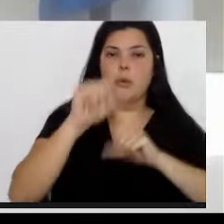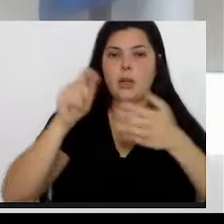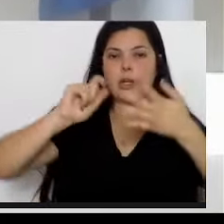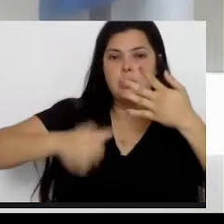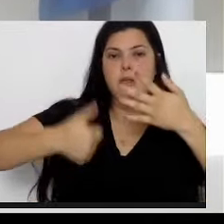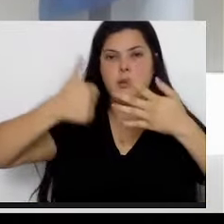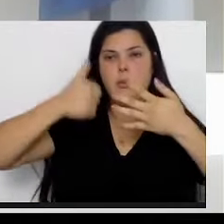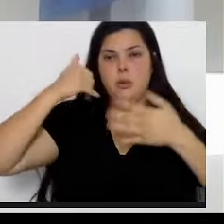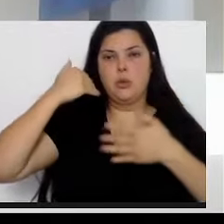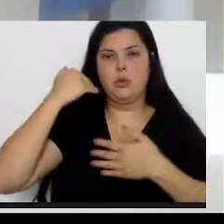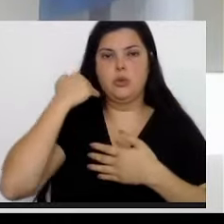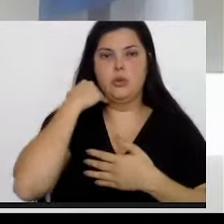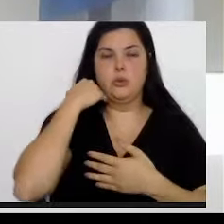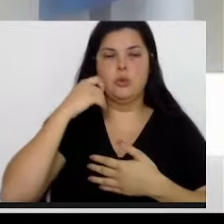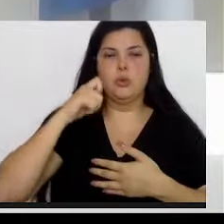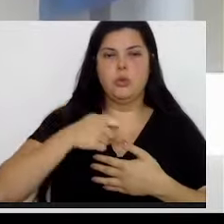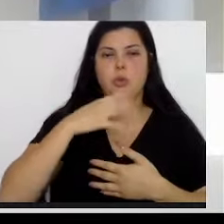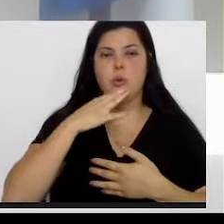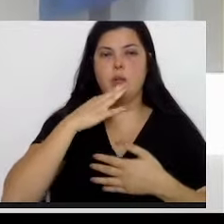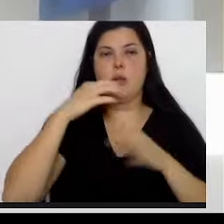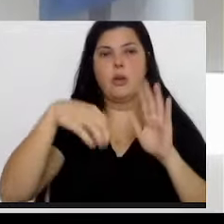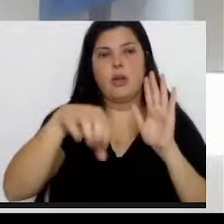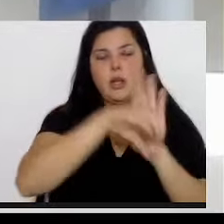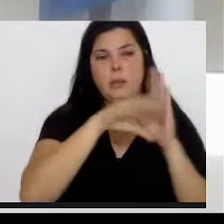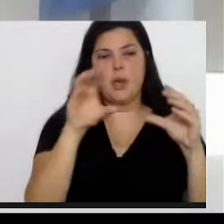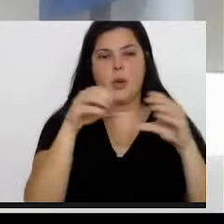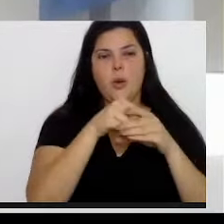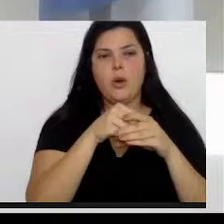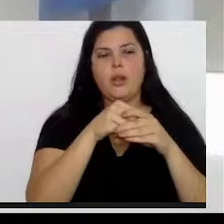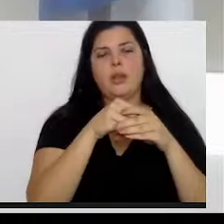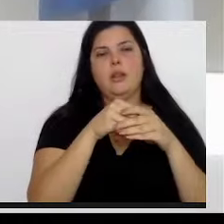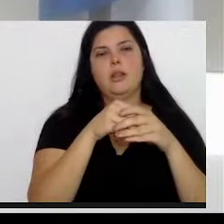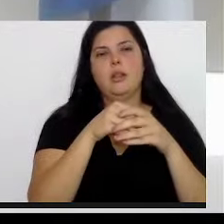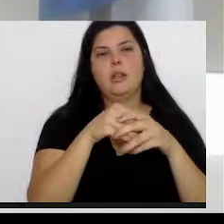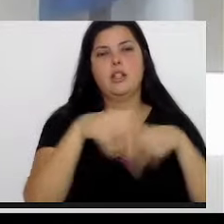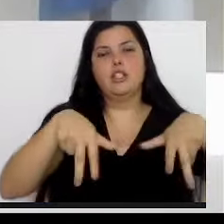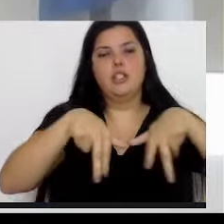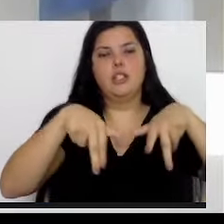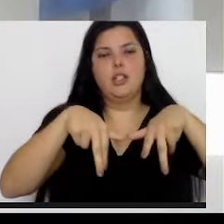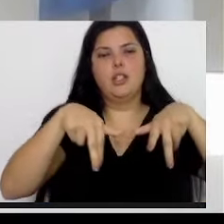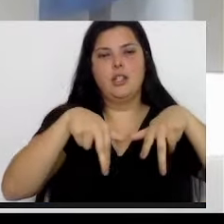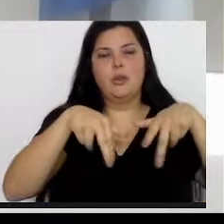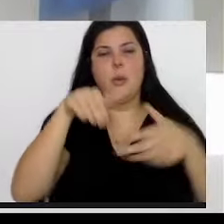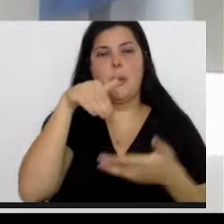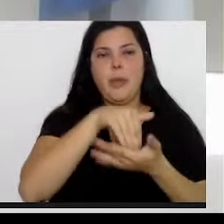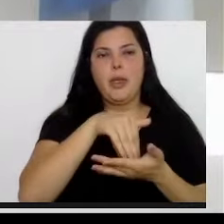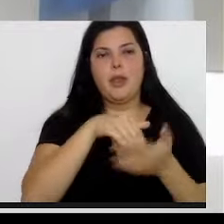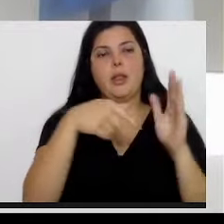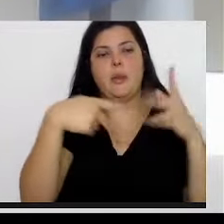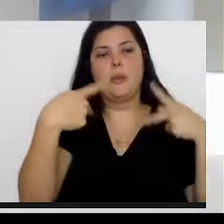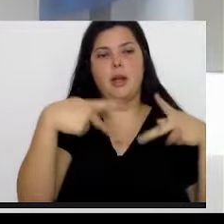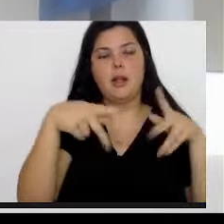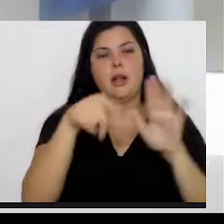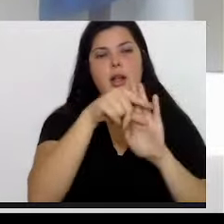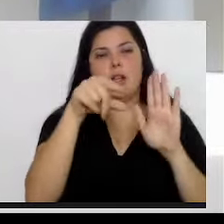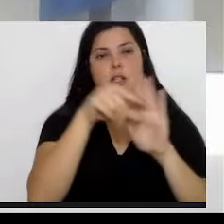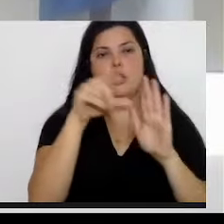grau, reconhecendo a fraude à cota mínima de gênero prevista no artigo 10, parágrafo 3º da